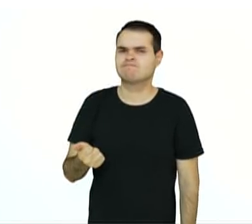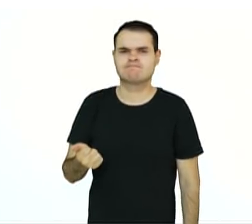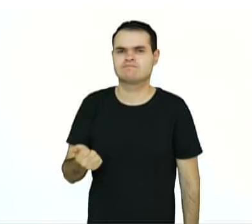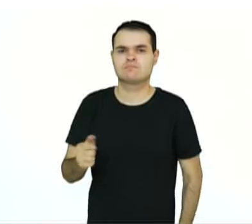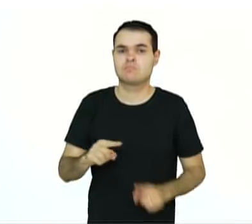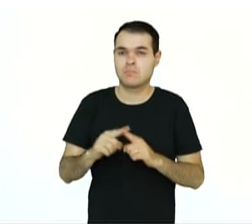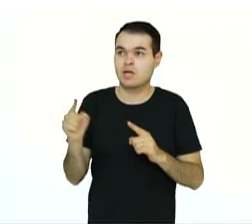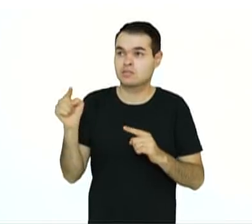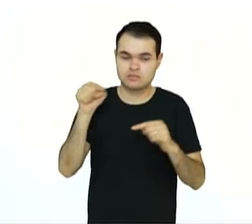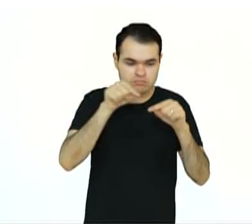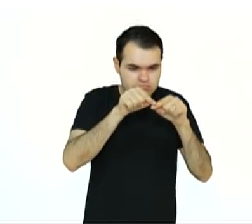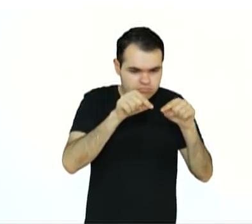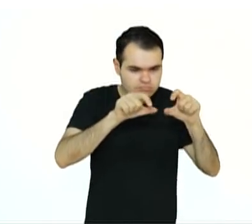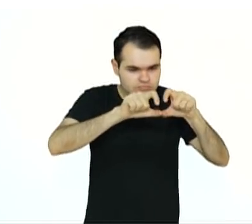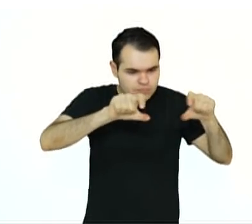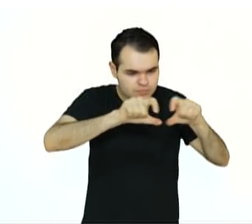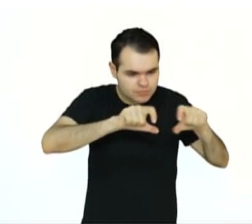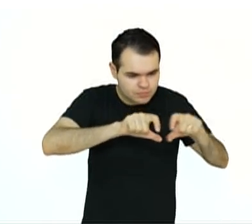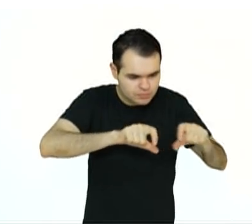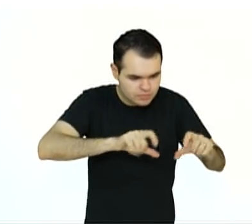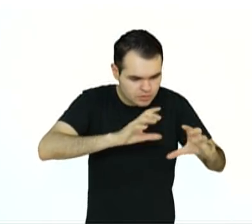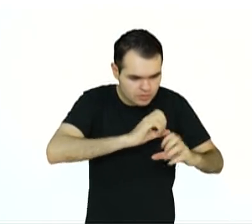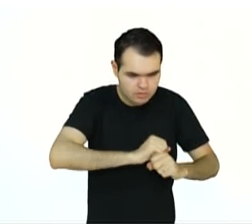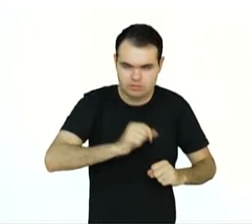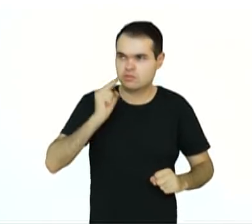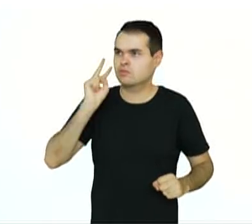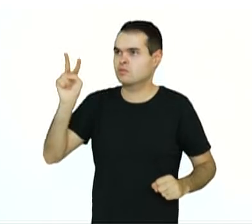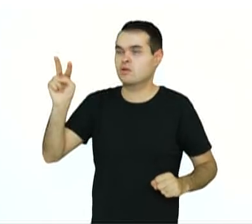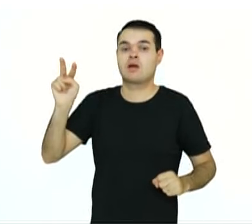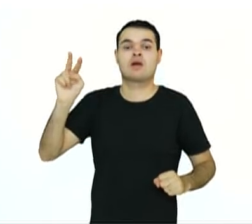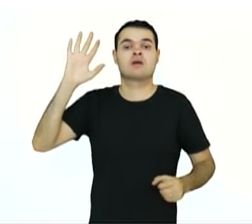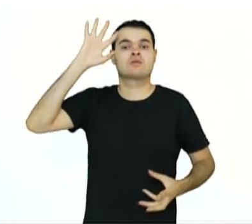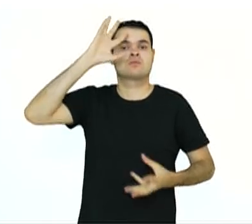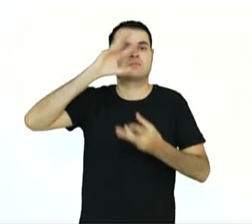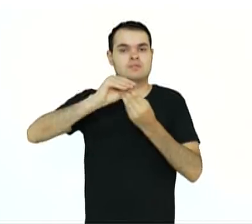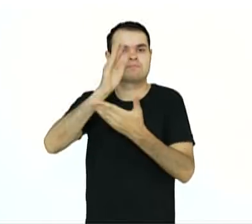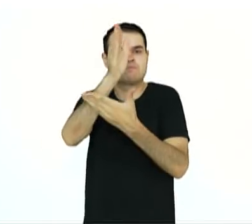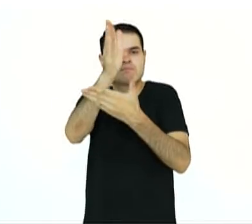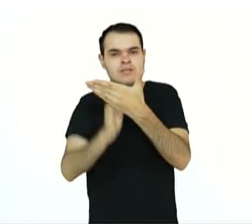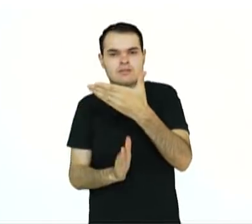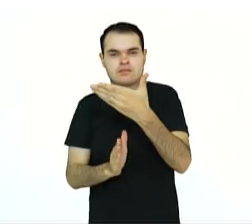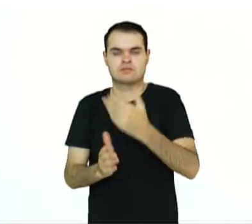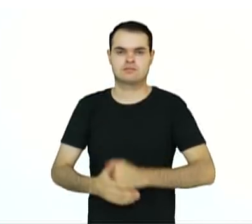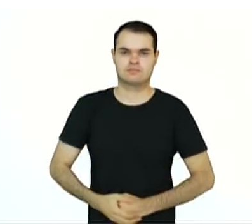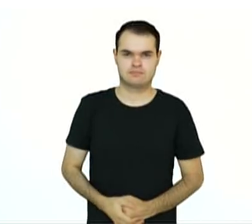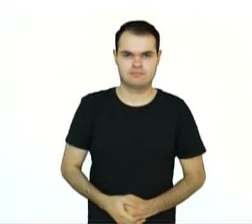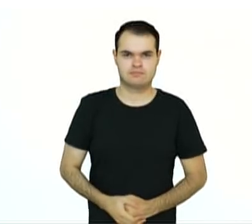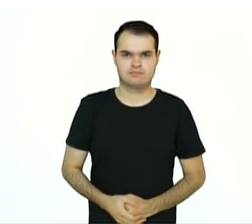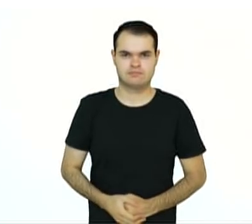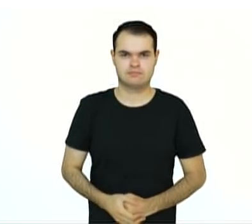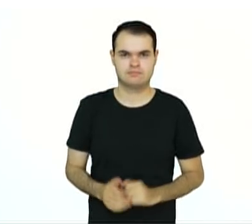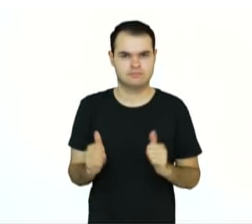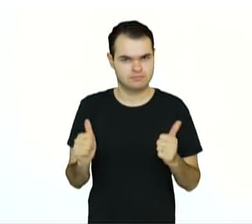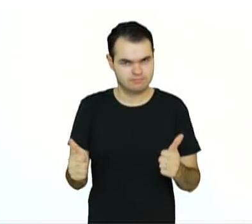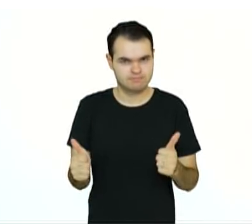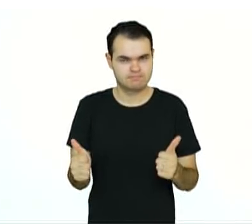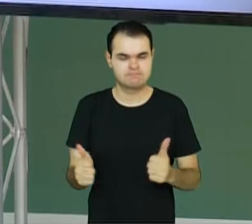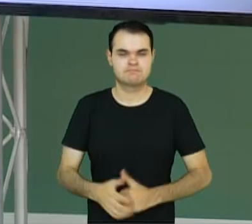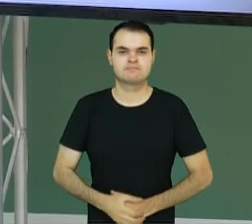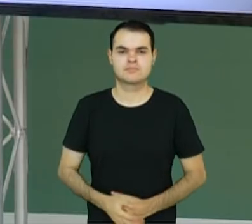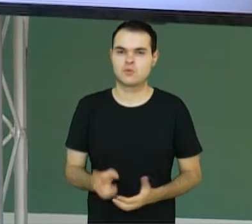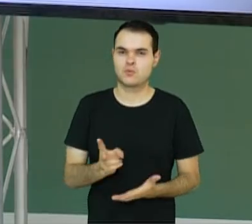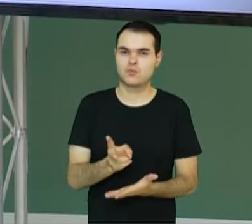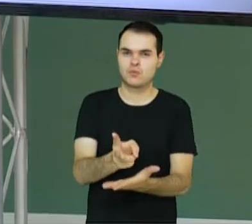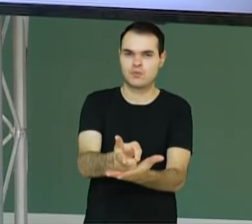permitir observar. Né? 2π é o resultado da área azul que eu achei. E ele é justamente a metade da área total. Tá bom? Beleza? Então,